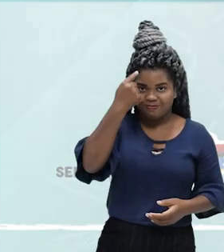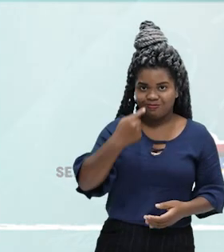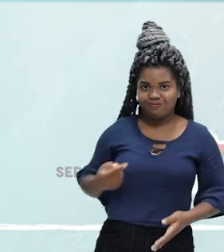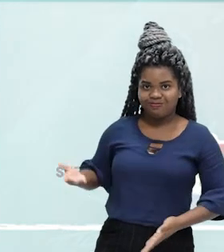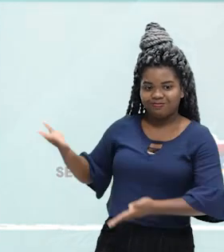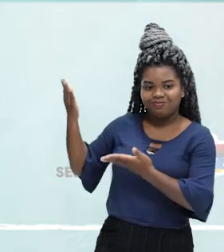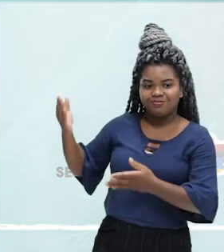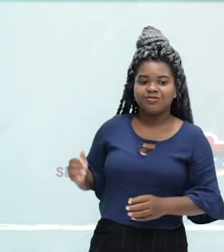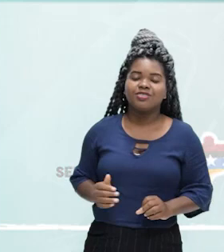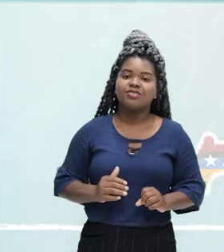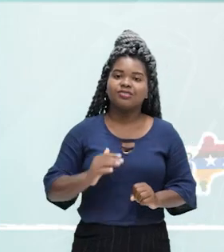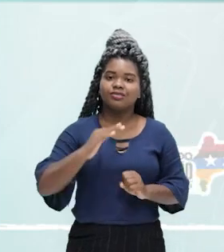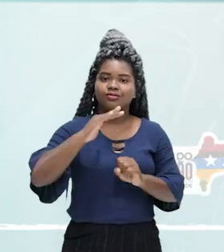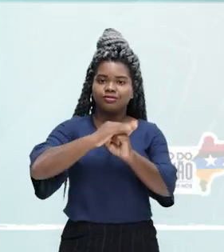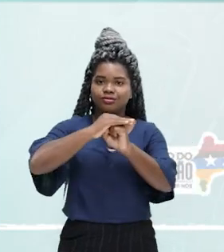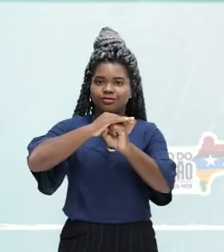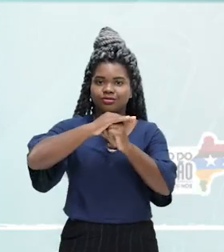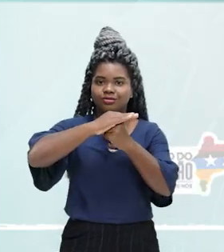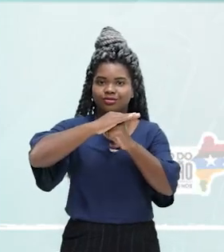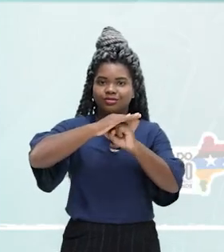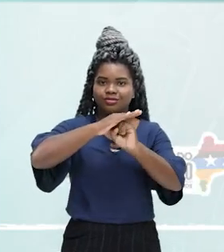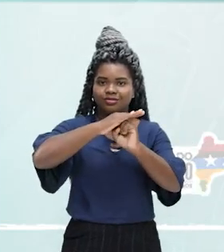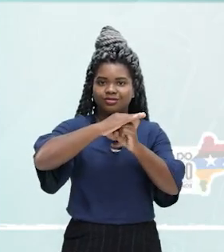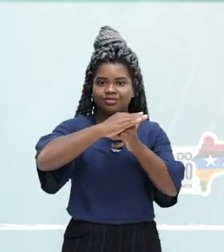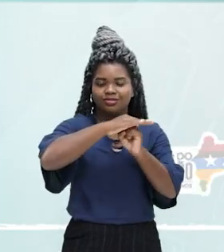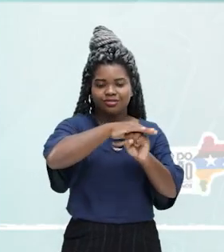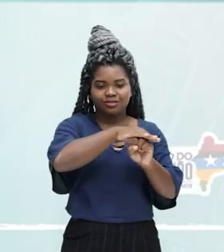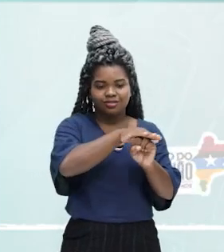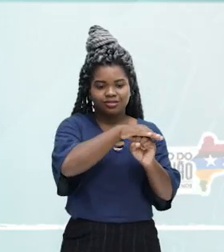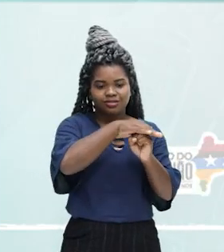uma cabeça, né, e um cérebro. E no lugar